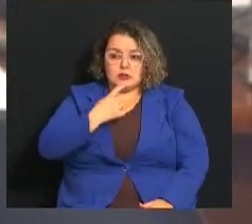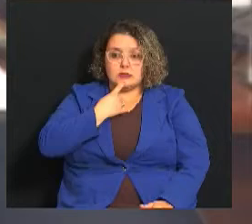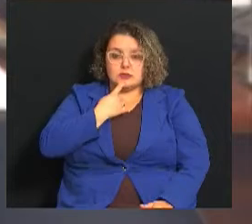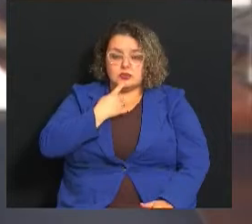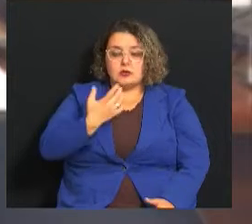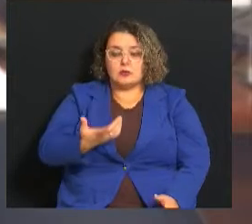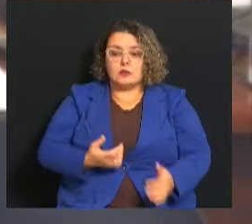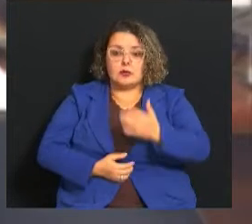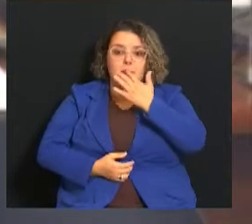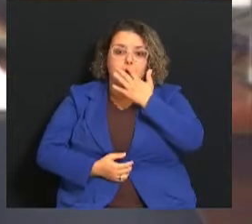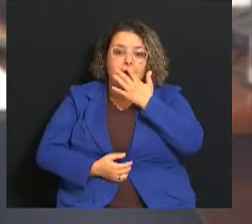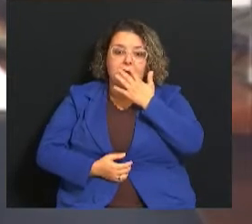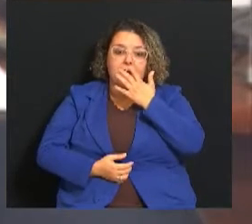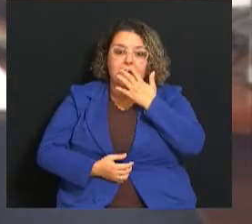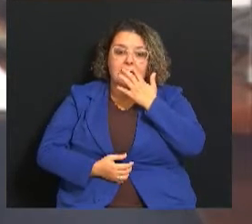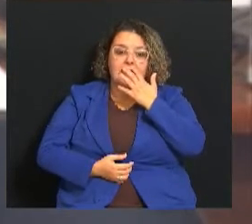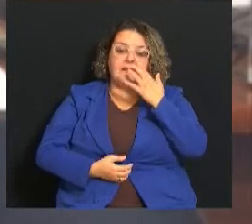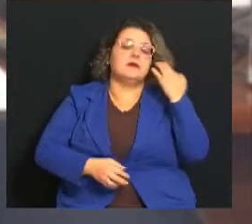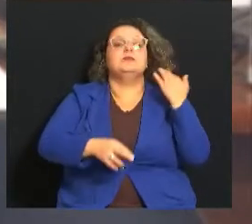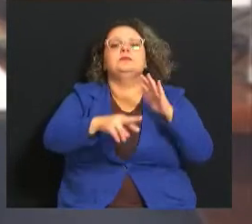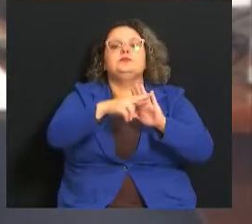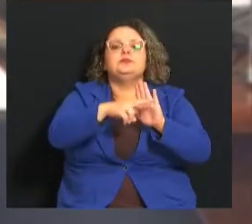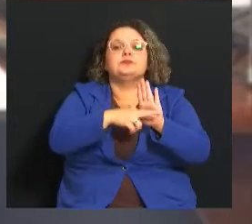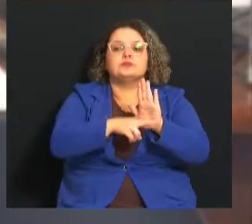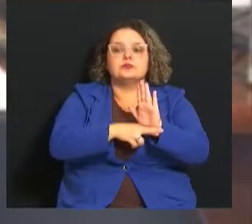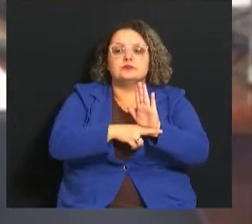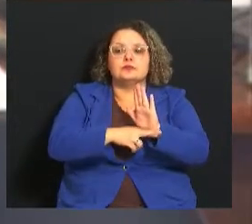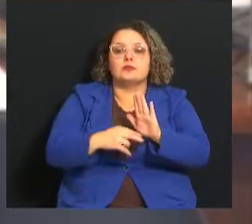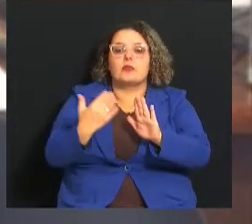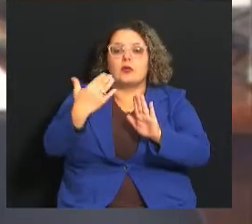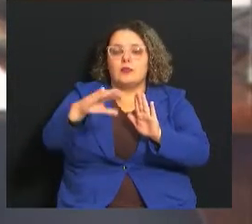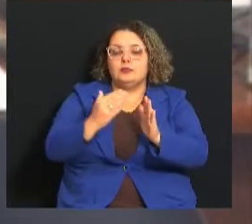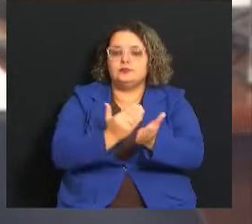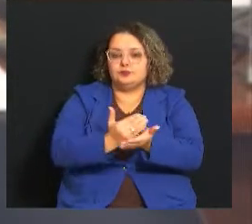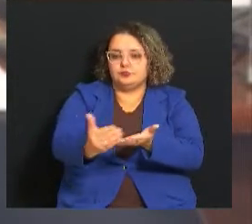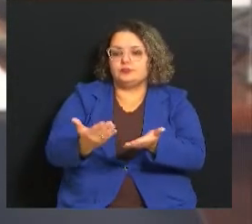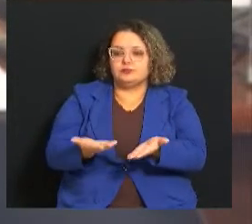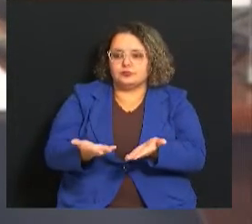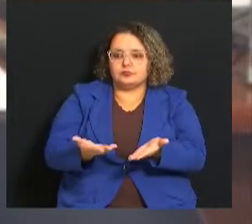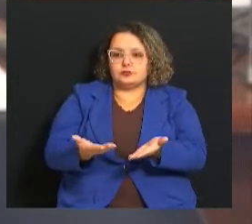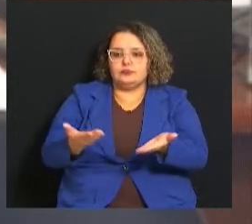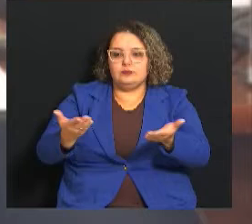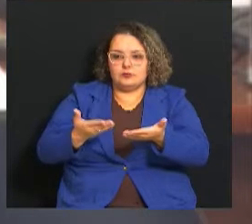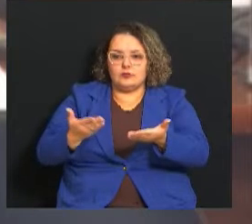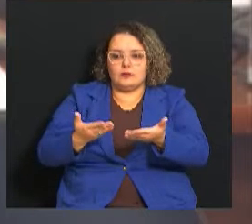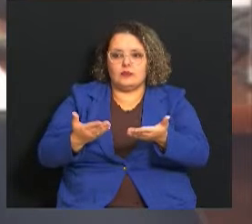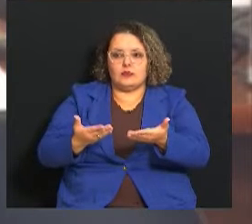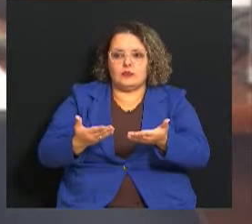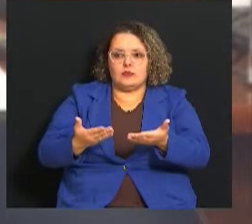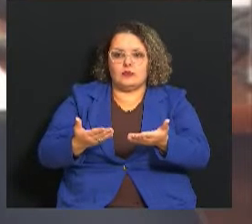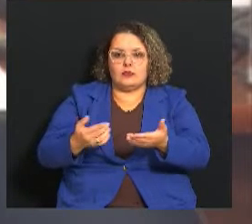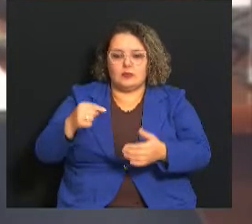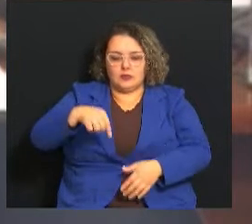Essa regra ela terá validade a partir da data da sua publicação. Hoje ela passa nesta casa já com